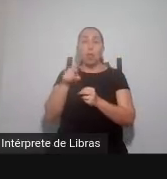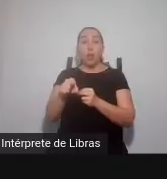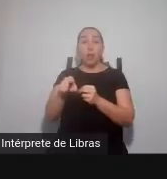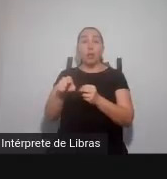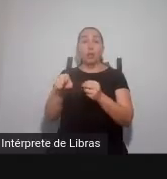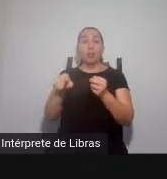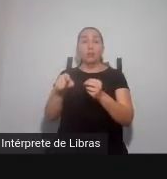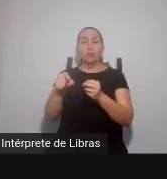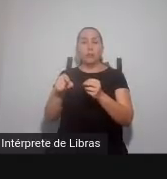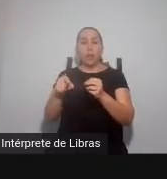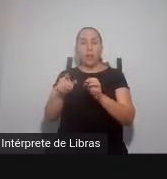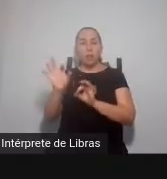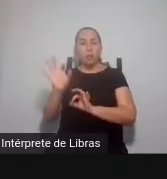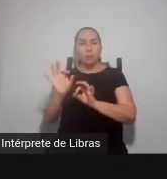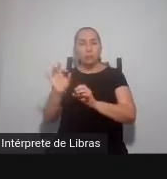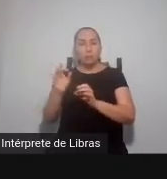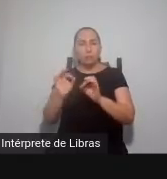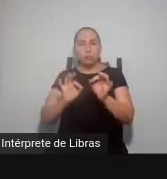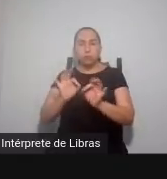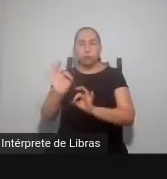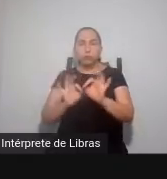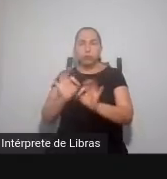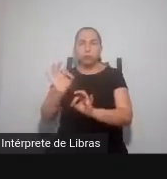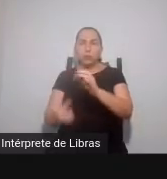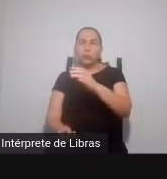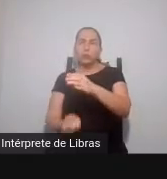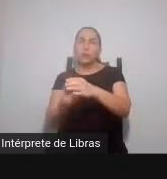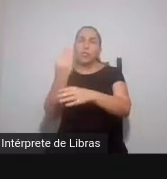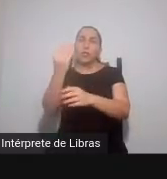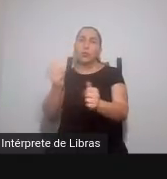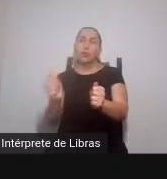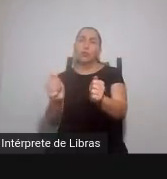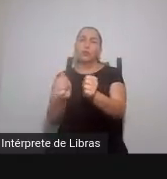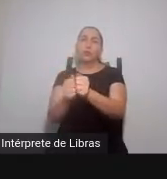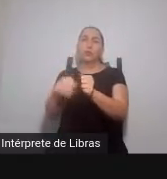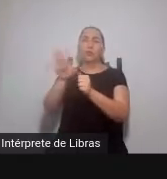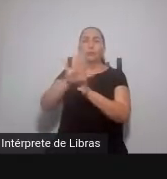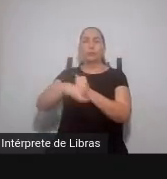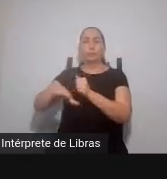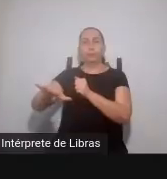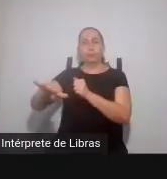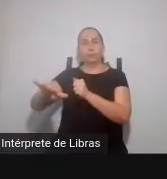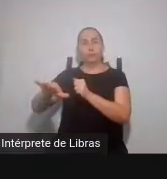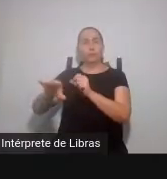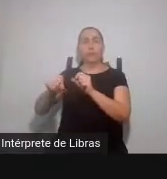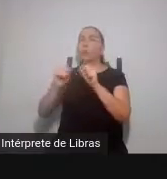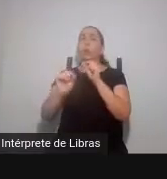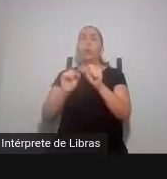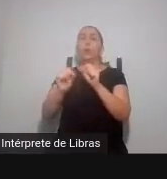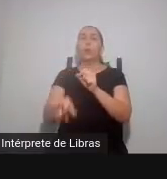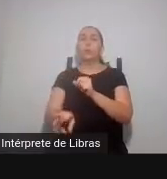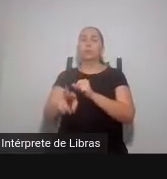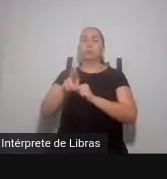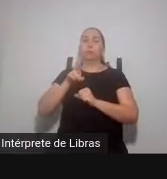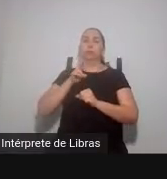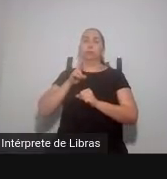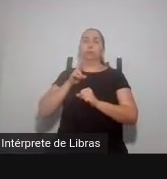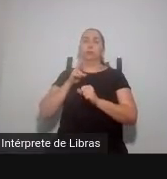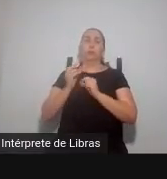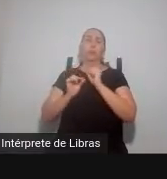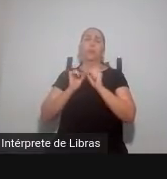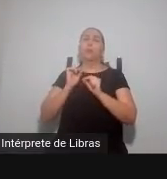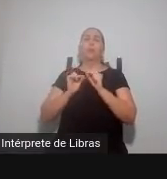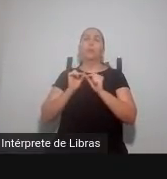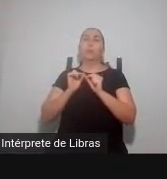material junto das crianças. O que é que nós estamos recebendo? Que demanda que nós estamos